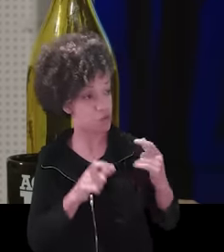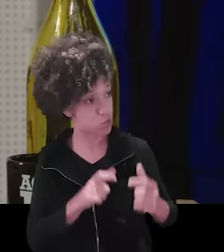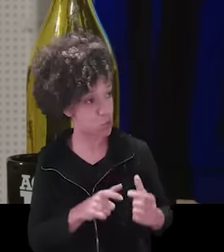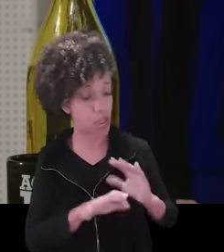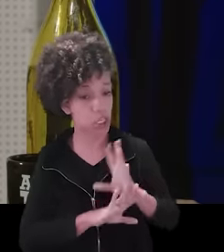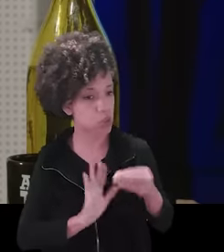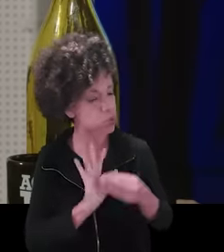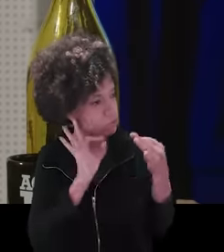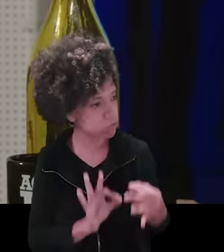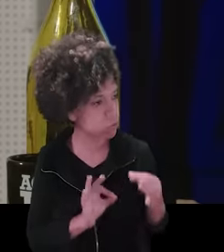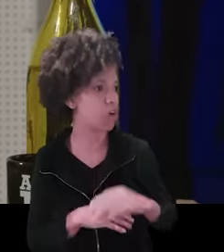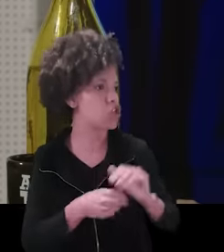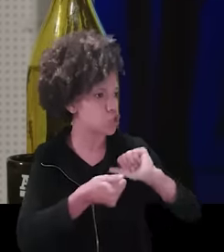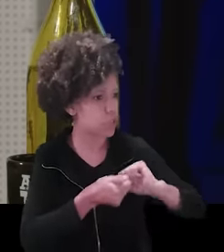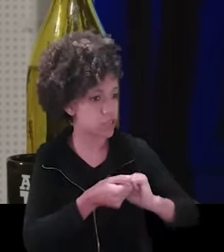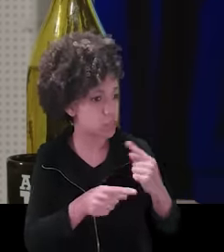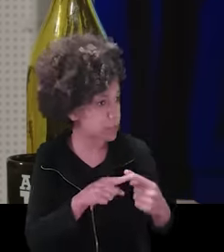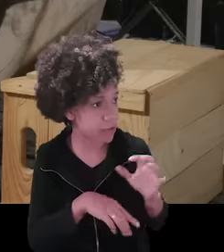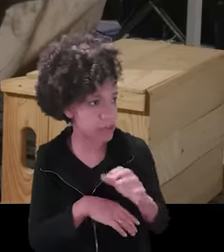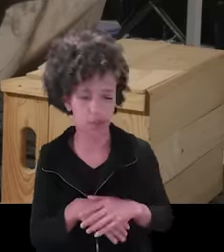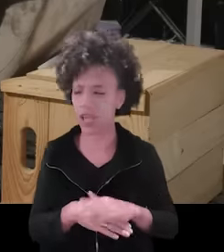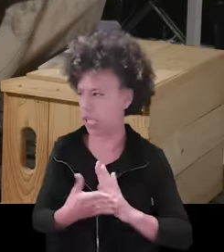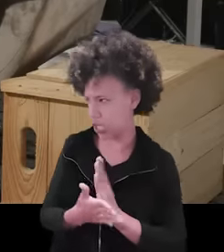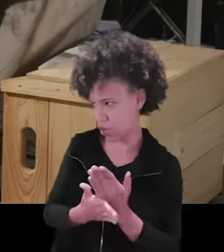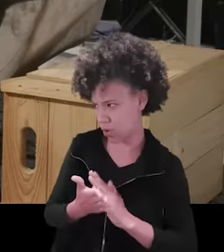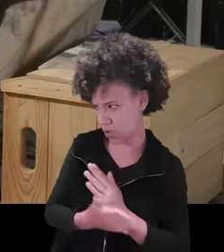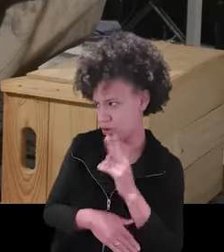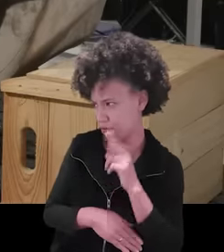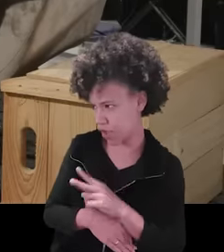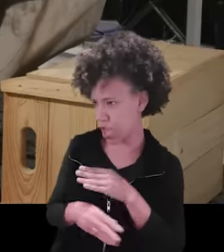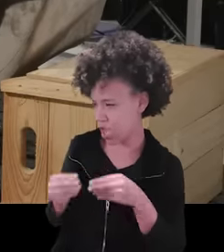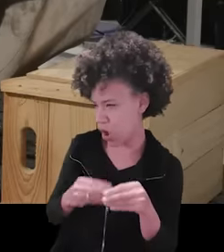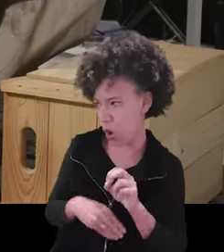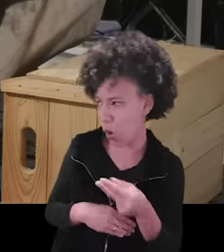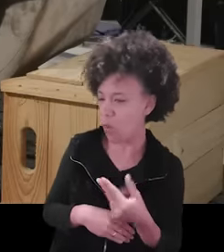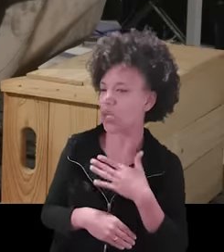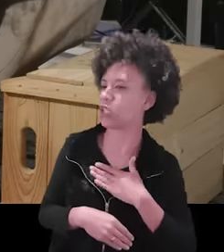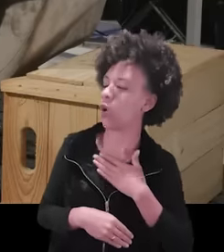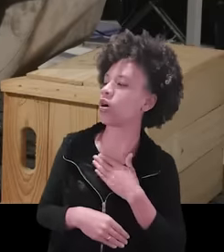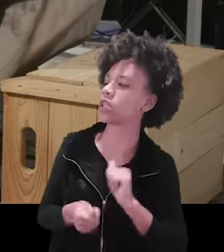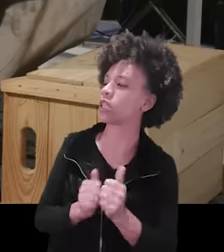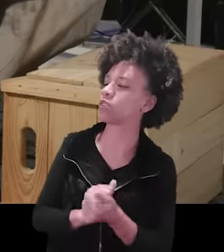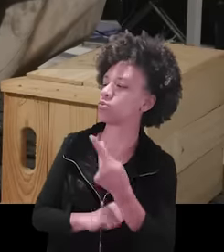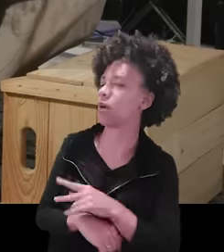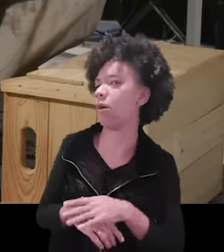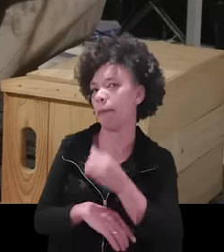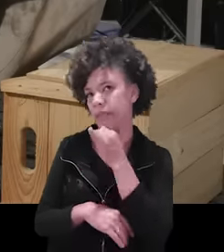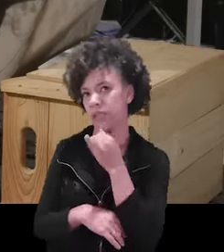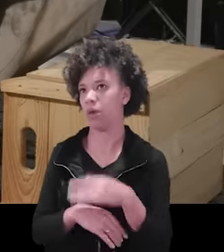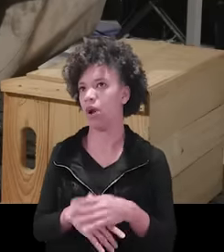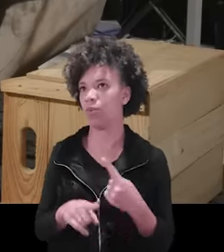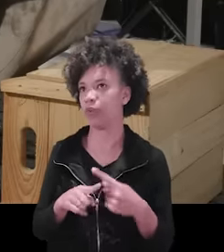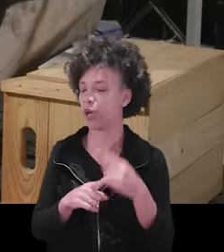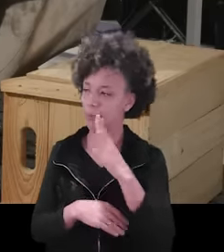olha no lugar que tudo funciona É porque eles são assim incomoda para eles a sua flexibilidade eles gostam da sua flexibilidade do tipo